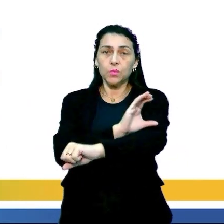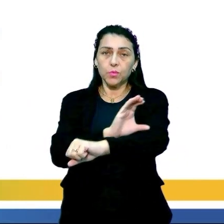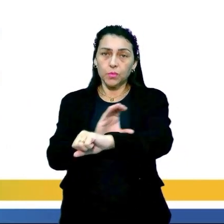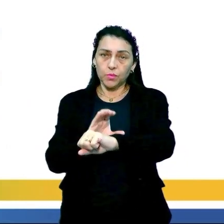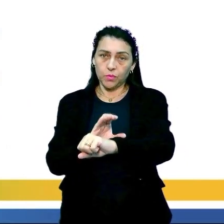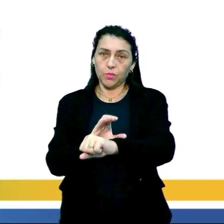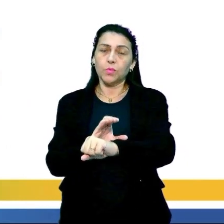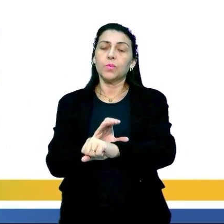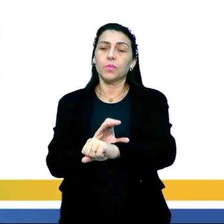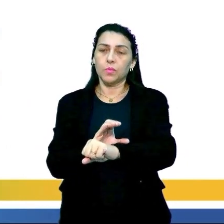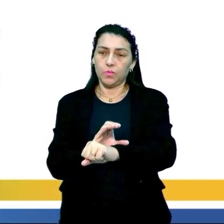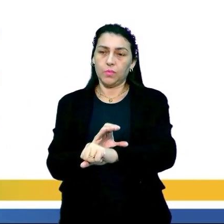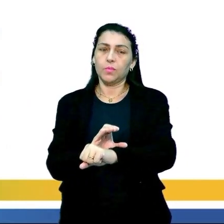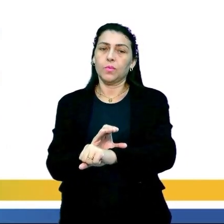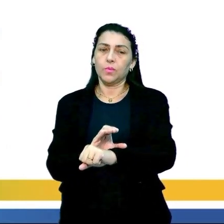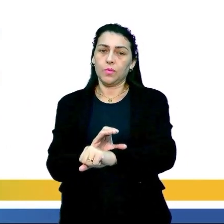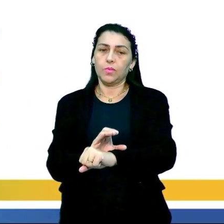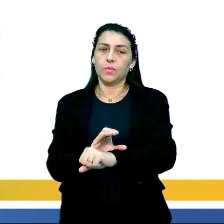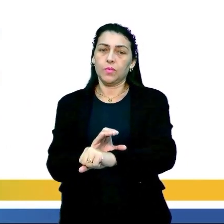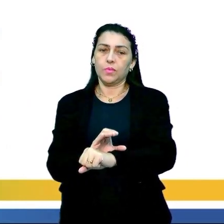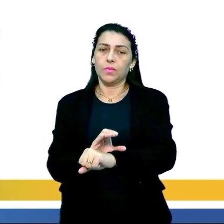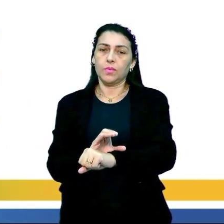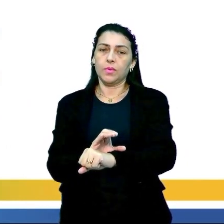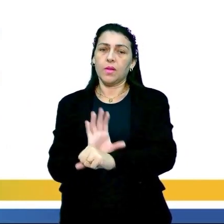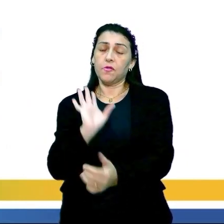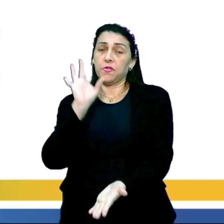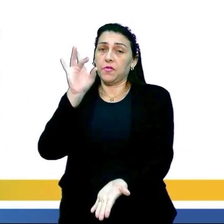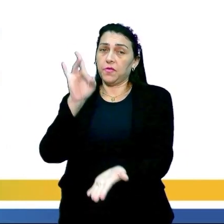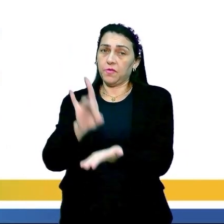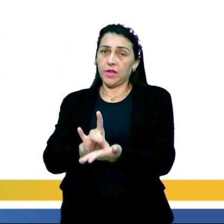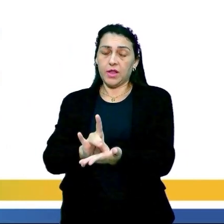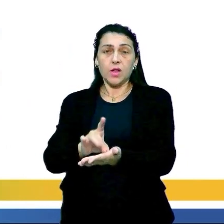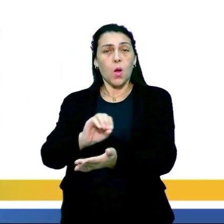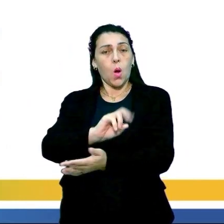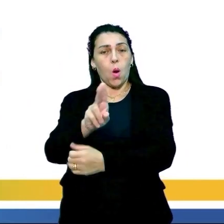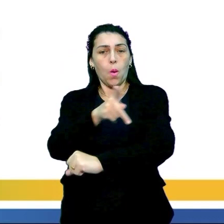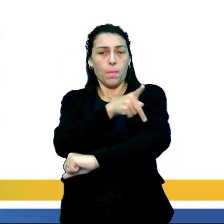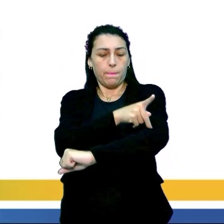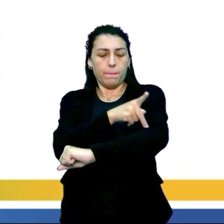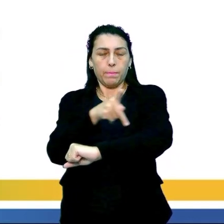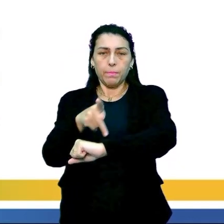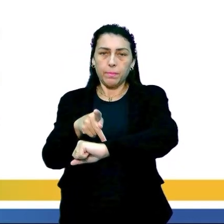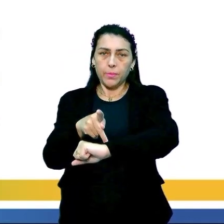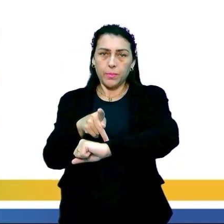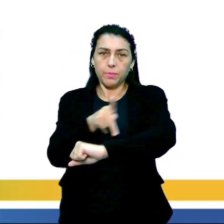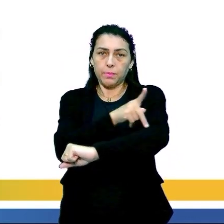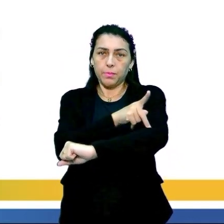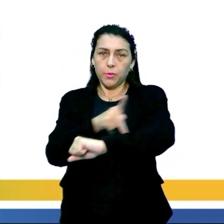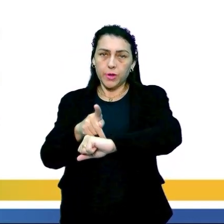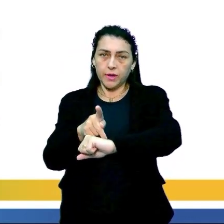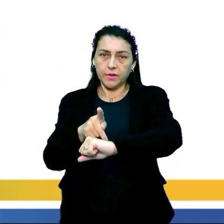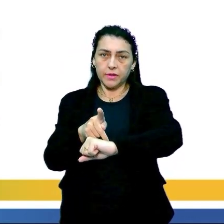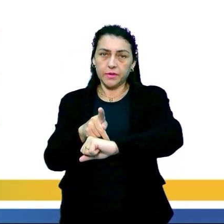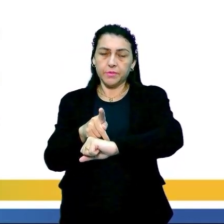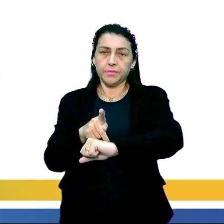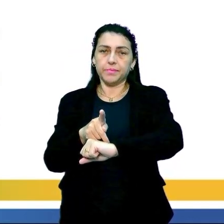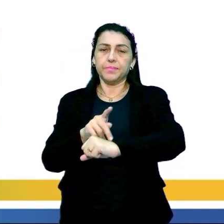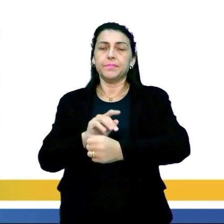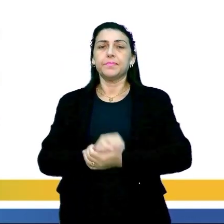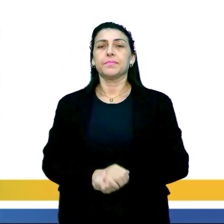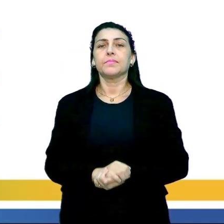um traço. Letra B, a passagem não hierarquiza